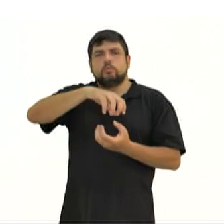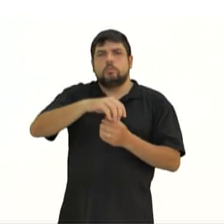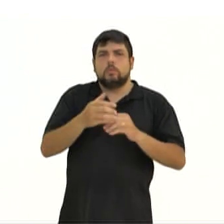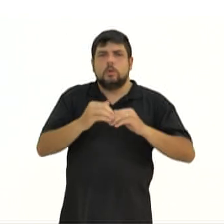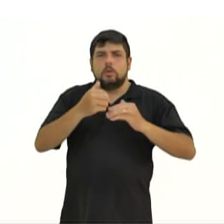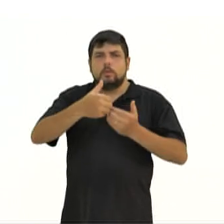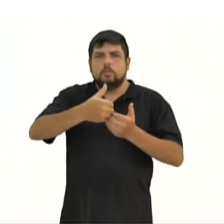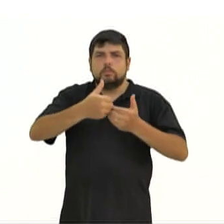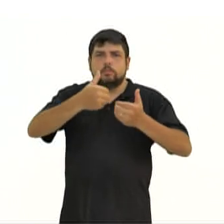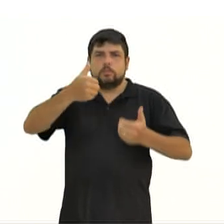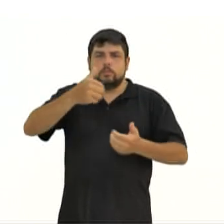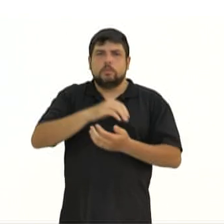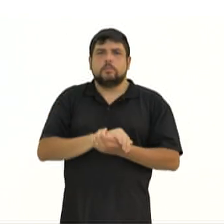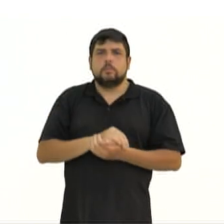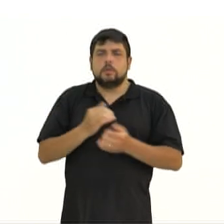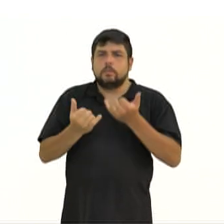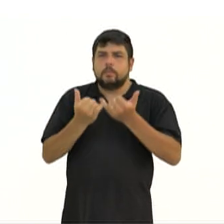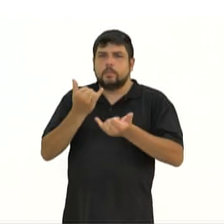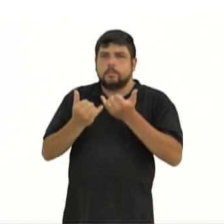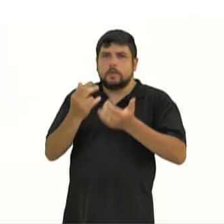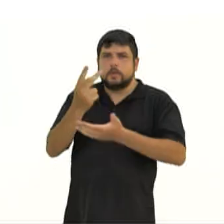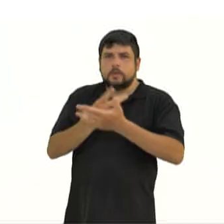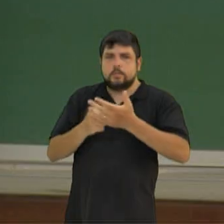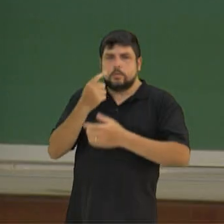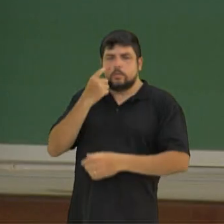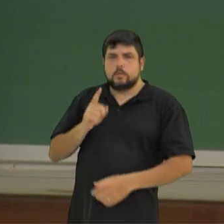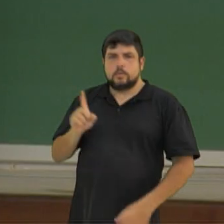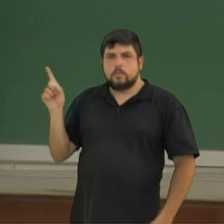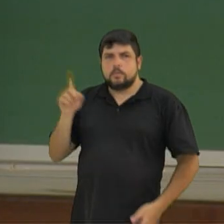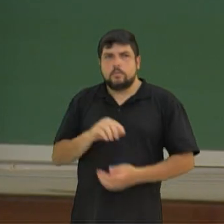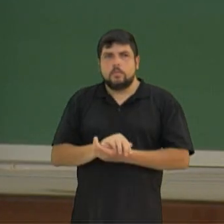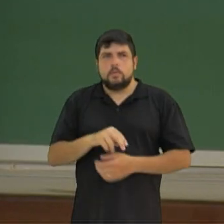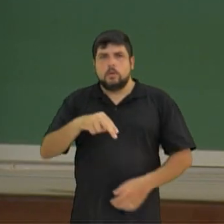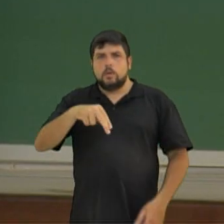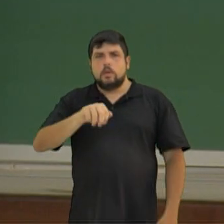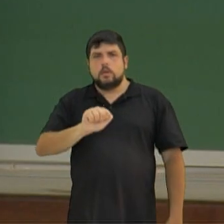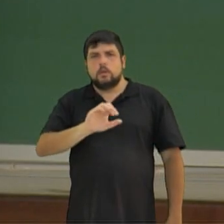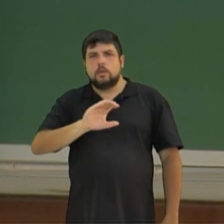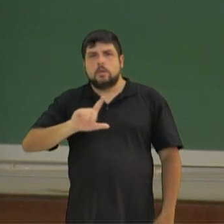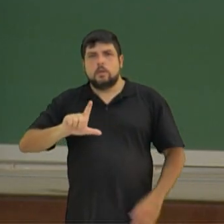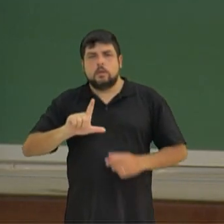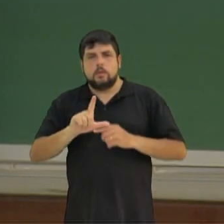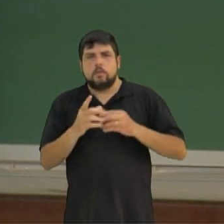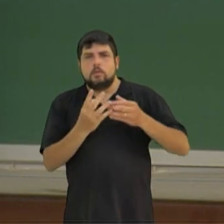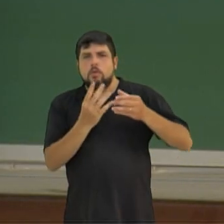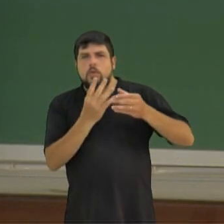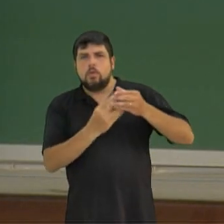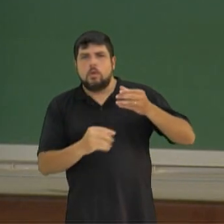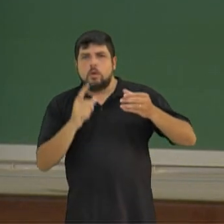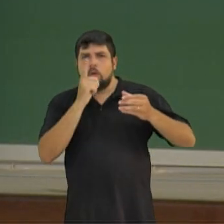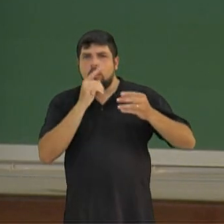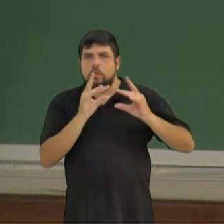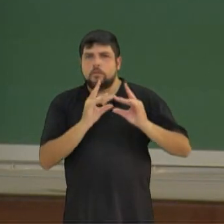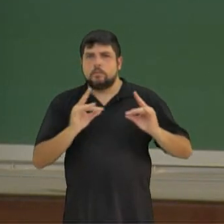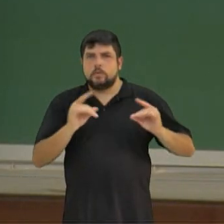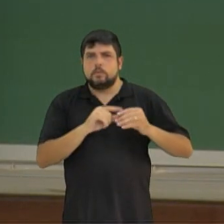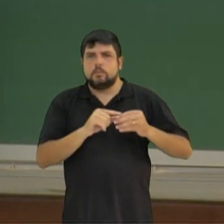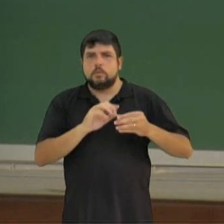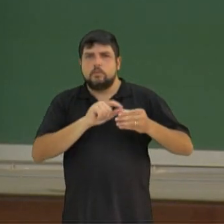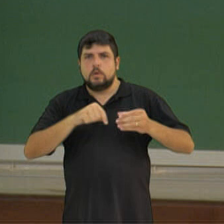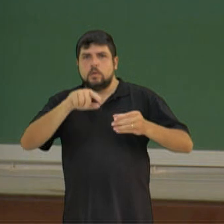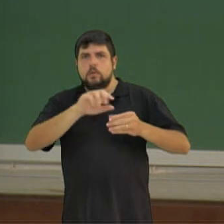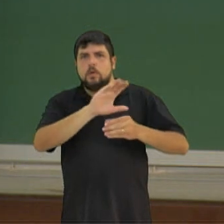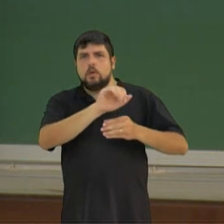célula eletrolítica mais ou menos como essa aqui, então a gente tem o NaCl líquido aqui, né, fundido, o nosso cátodo